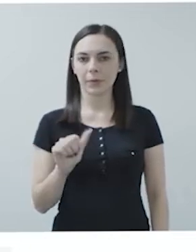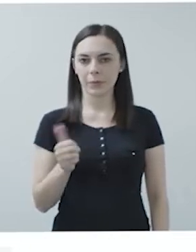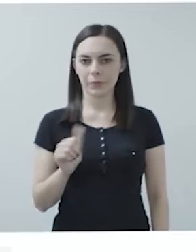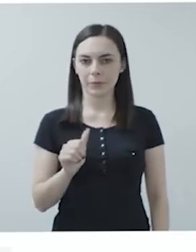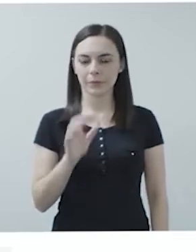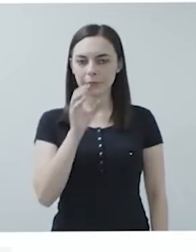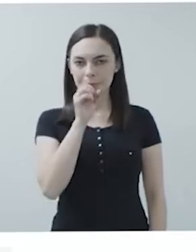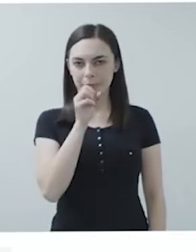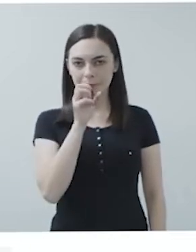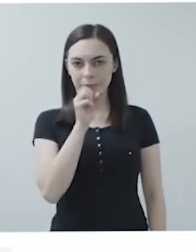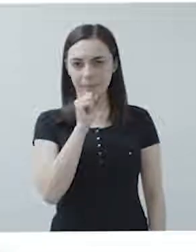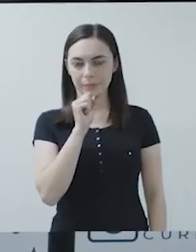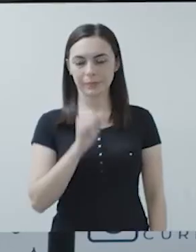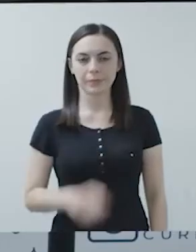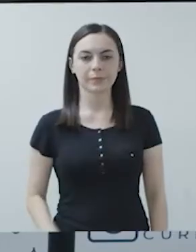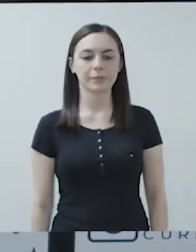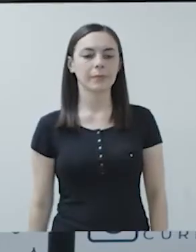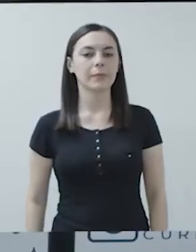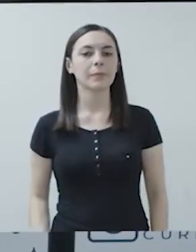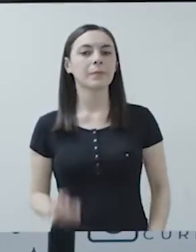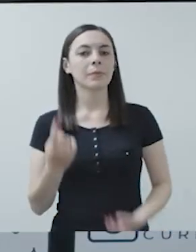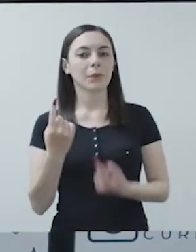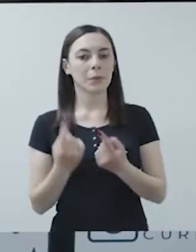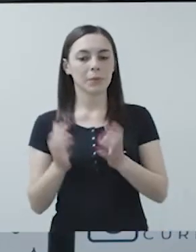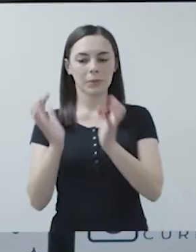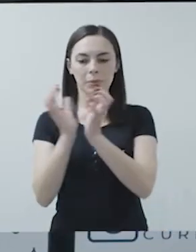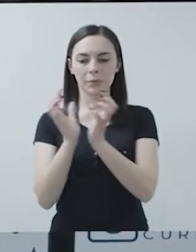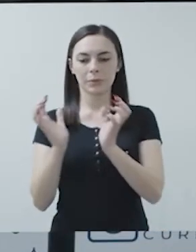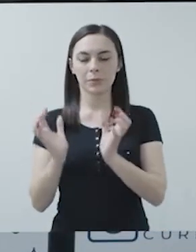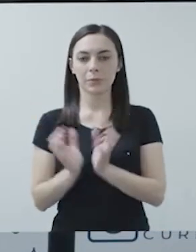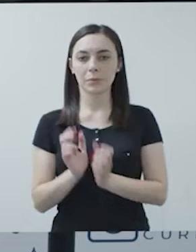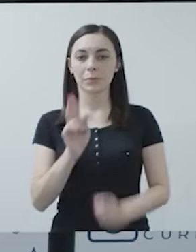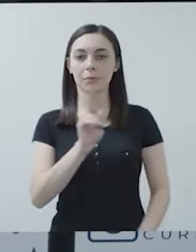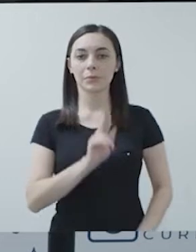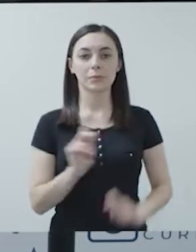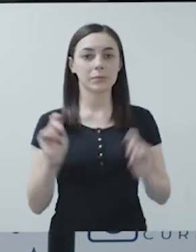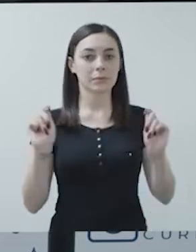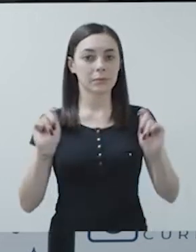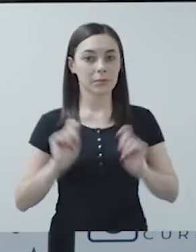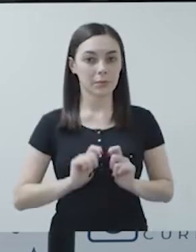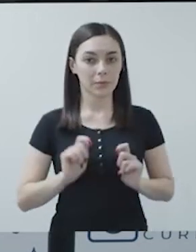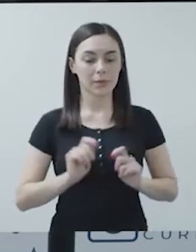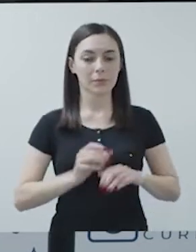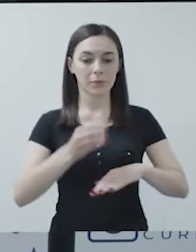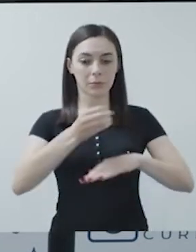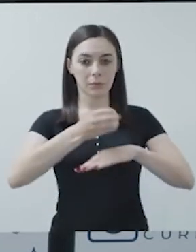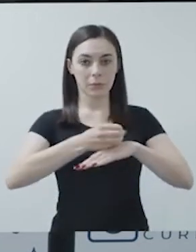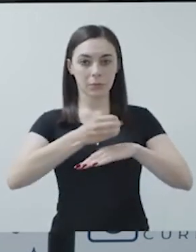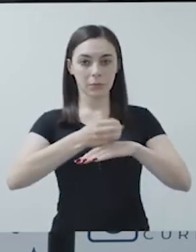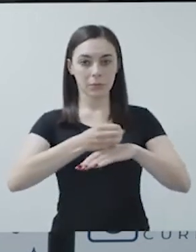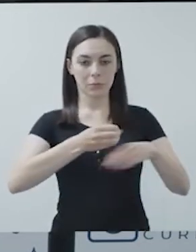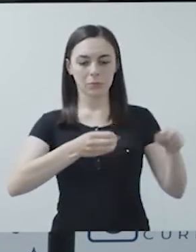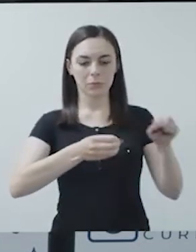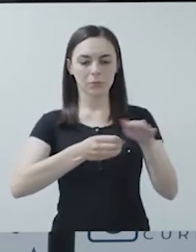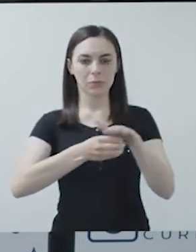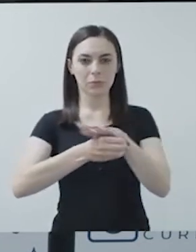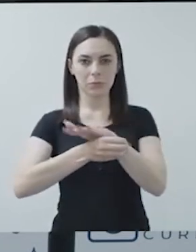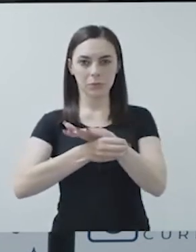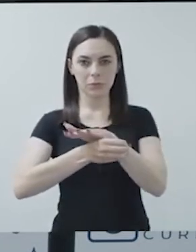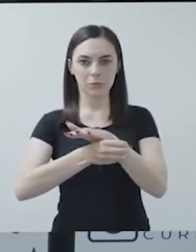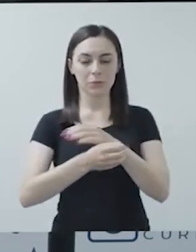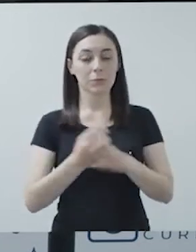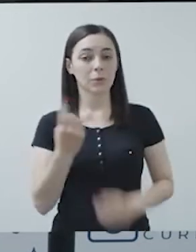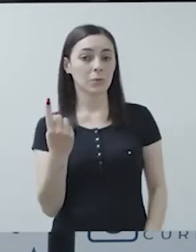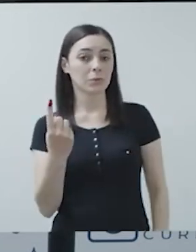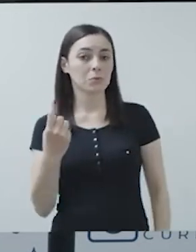1, 2, 3, 4, 5, 6, 7, 8, 9, 10, 11 laranjas. Qual conjunto eu posso usar para encher esse recipiente? Conjunto número